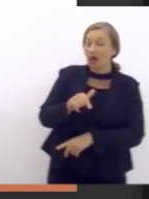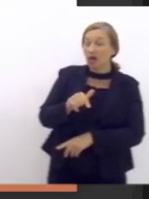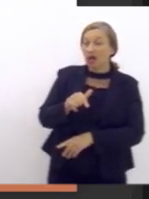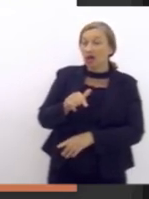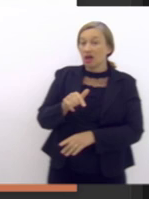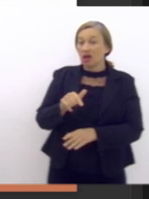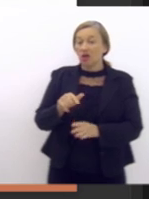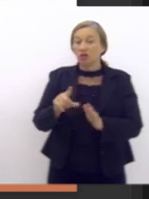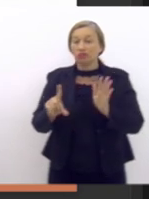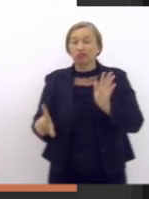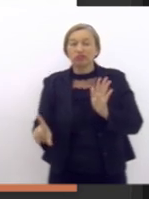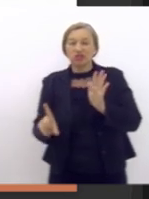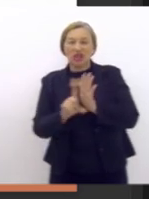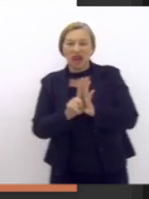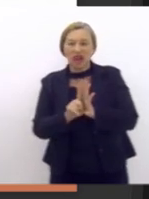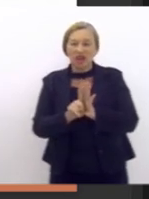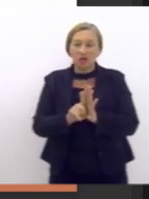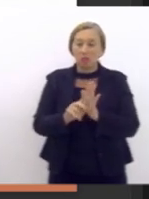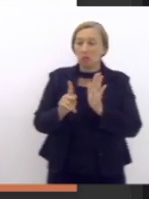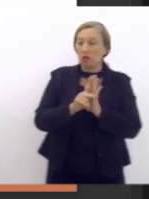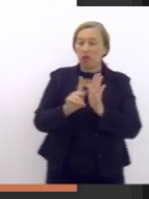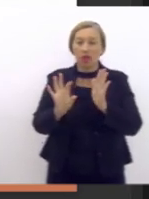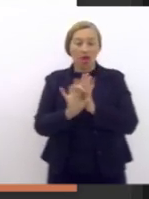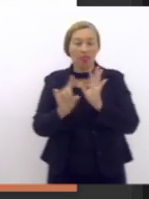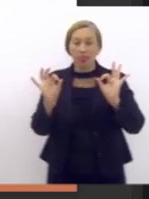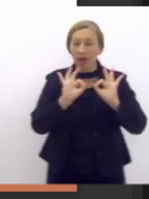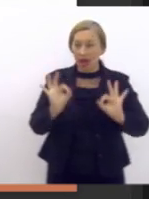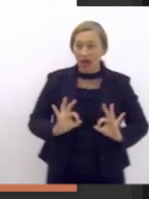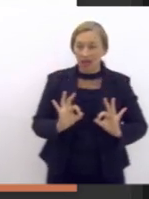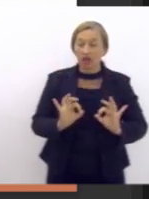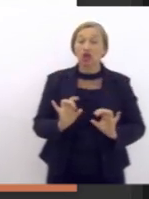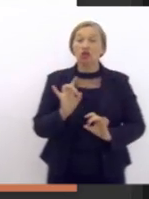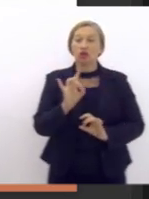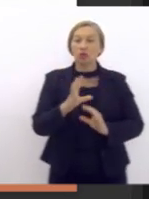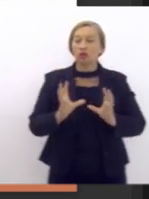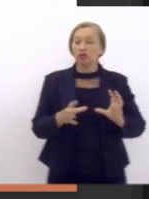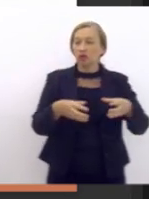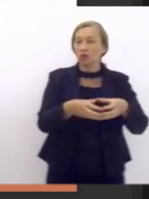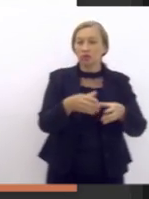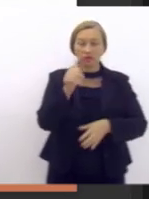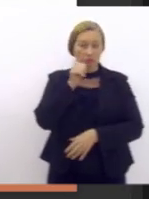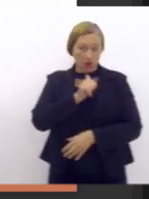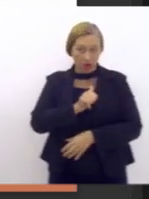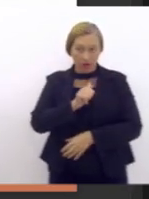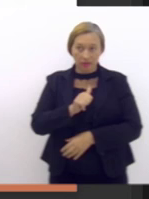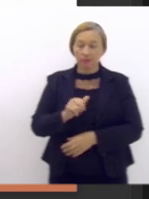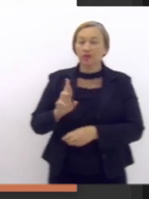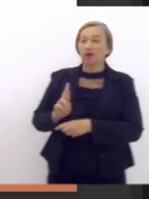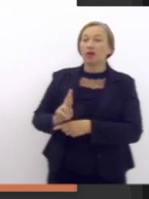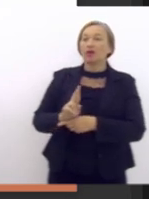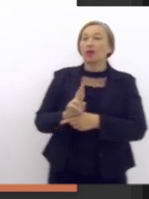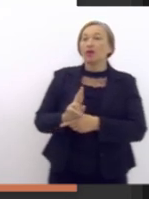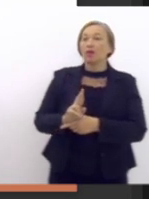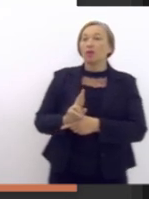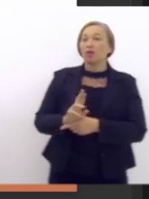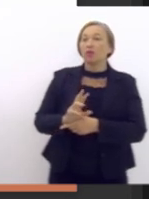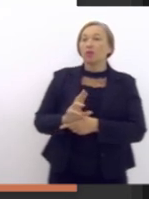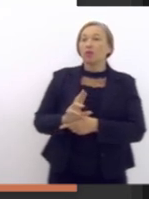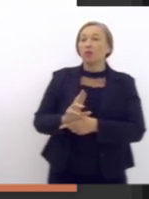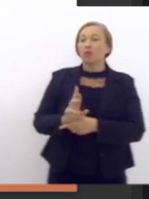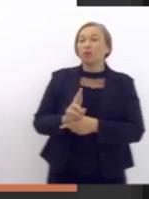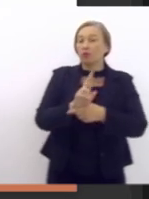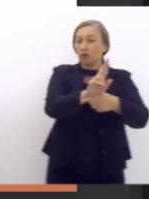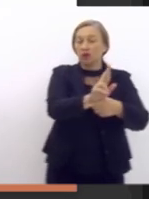não são as proposições, os projetos de lei. Isso é o que tramita lá na Comissão da Mulher. Na Procuradoria da Mulher, a